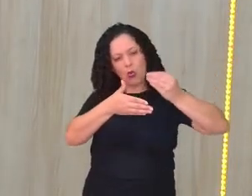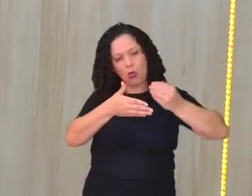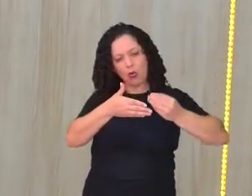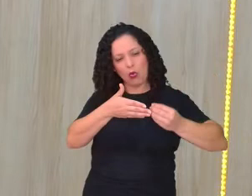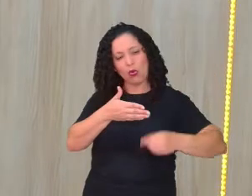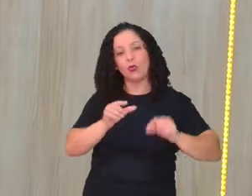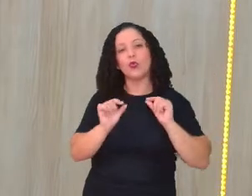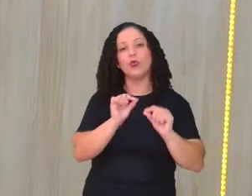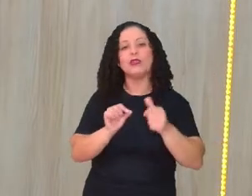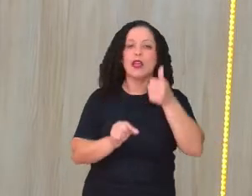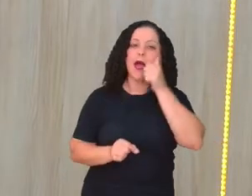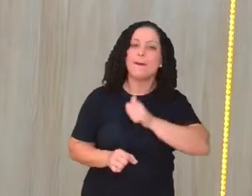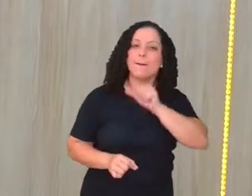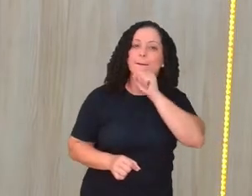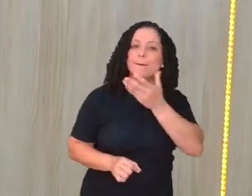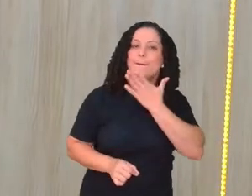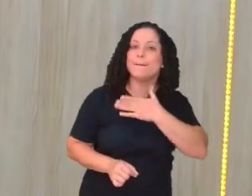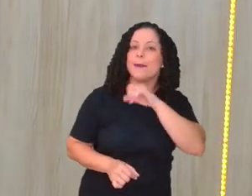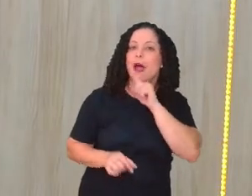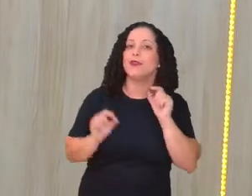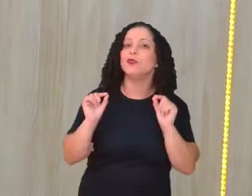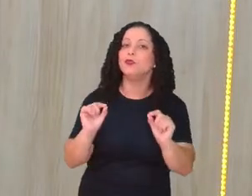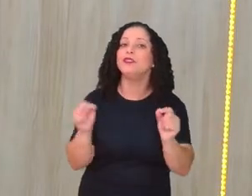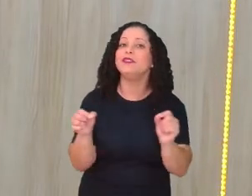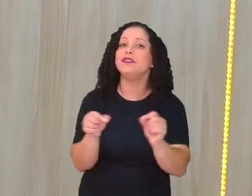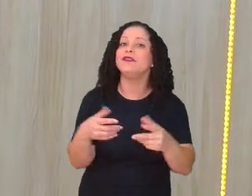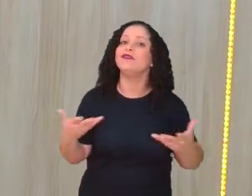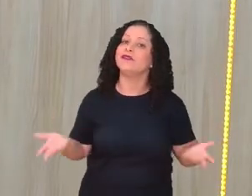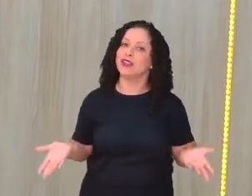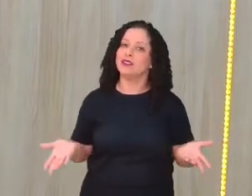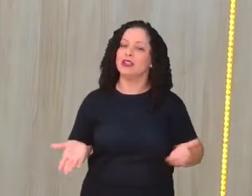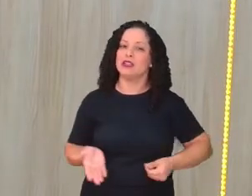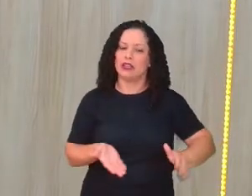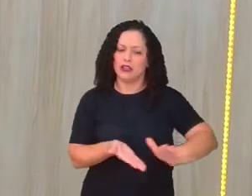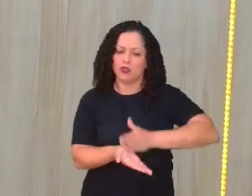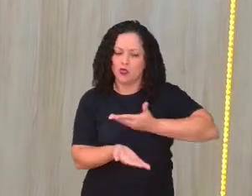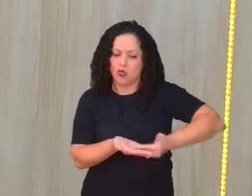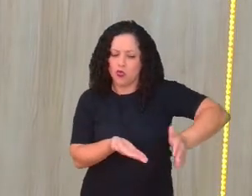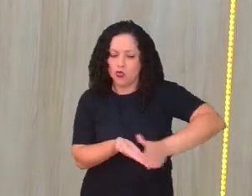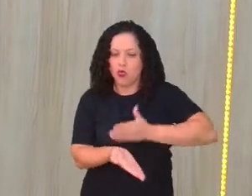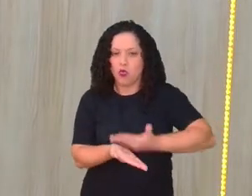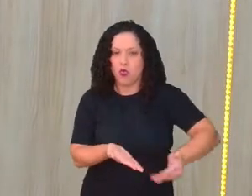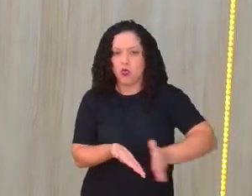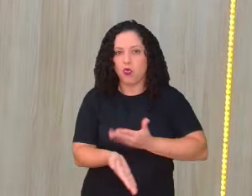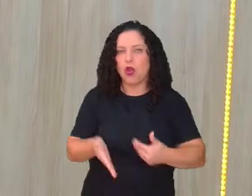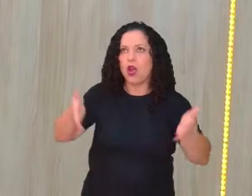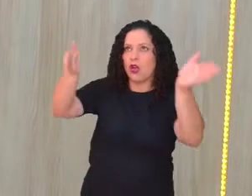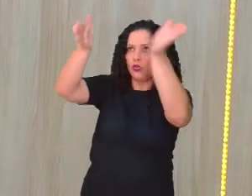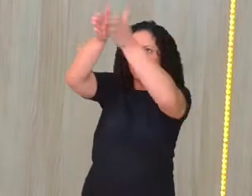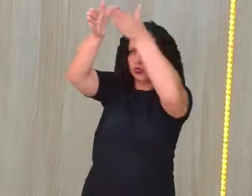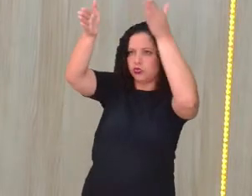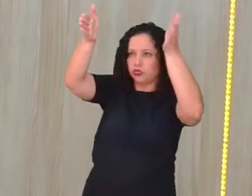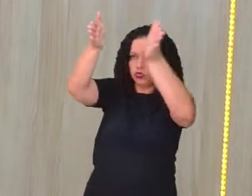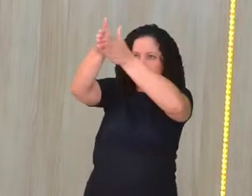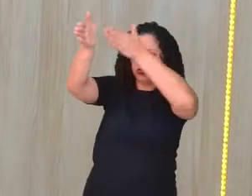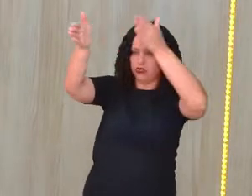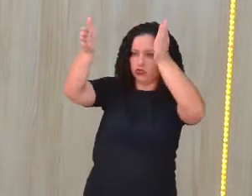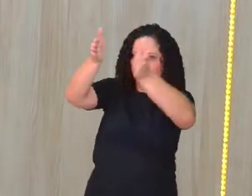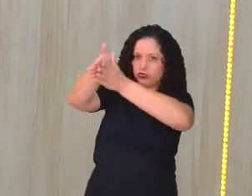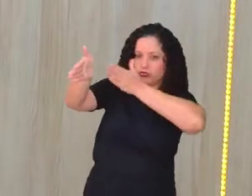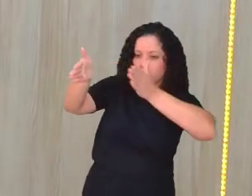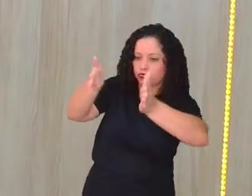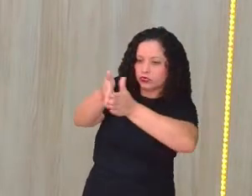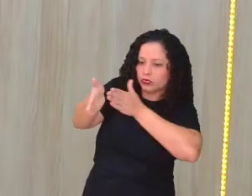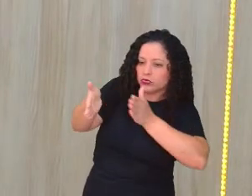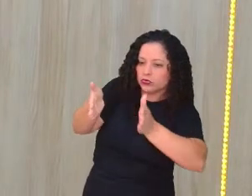fazer? Ou ele mesmo, né, vai pegar, fazer um cimentinho ali, rebocar, tapar ali, ou ele vai contratar um profissional para